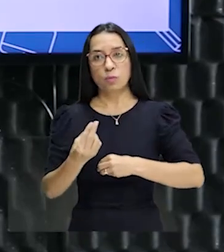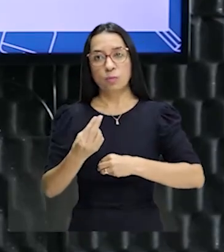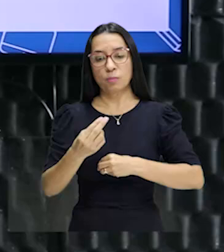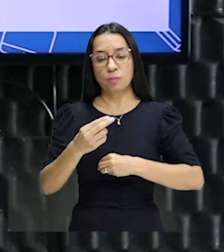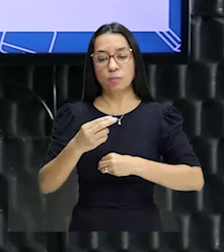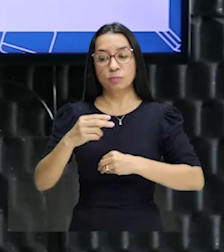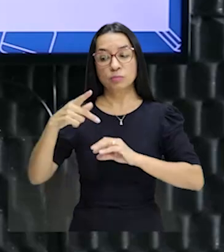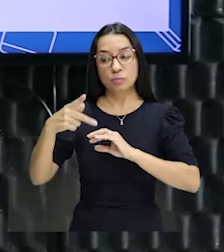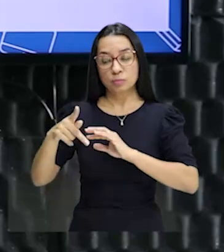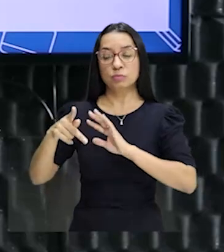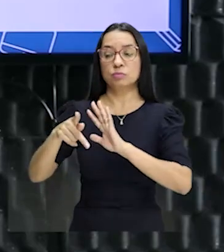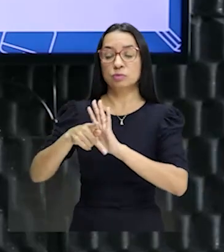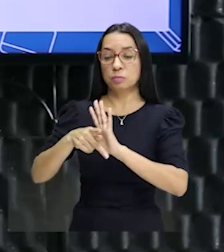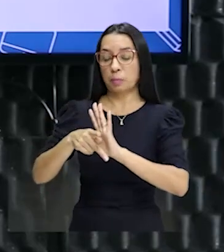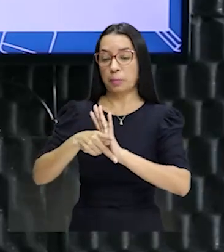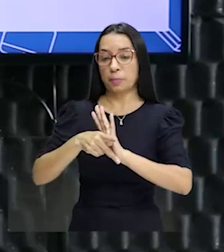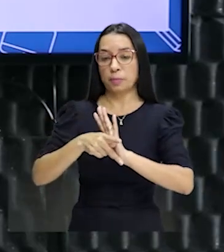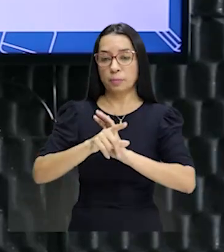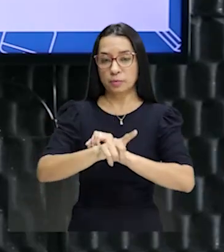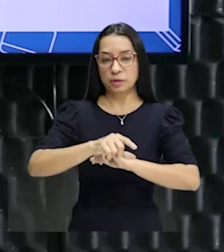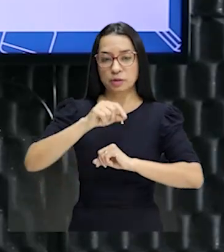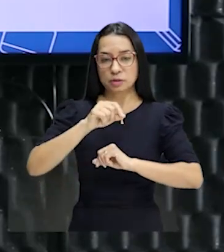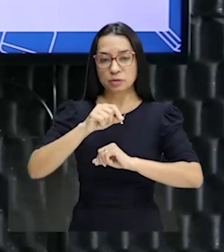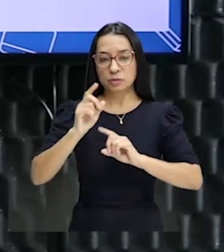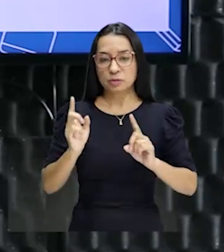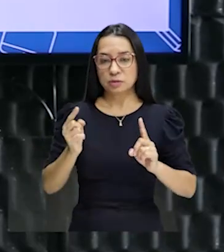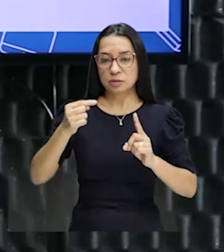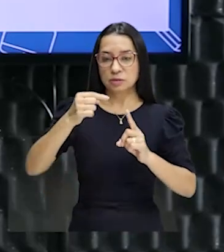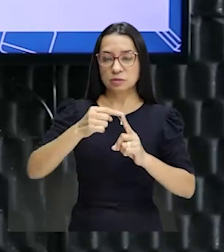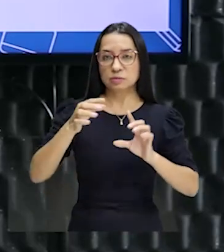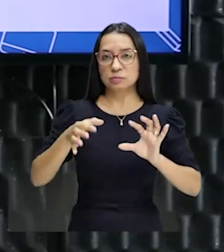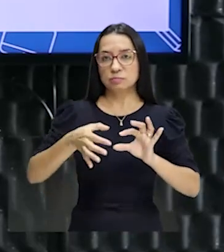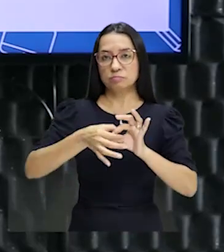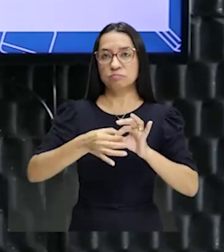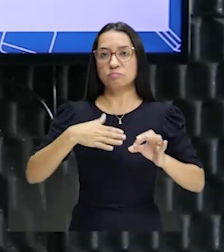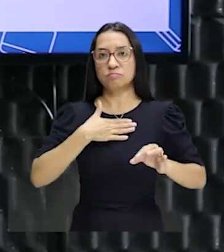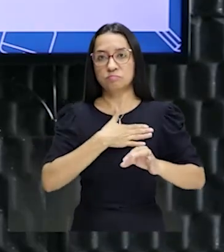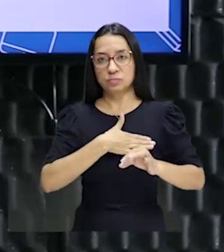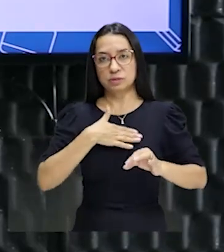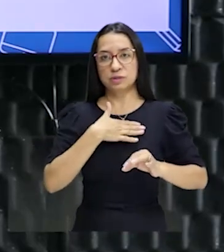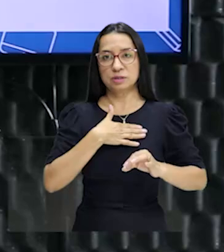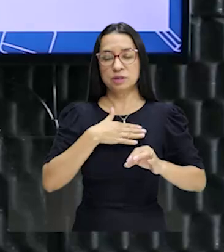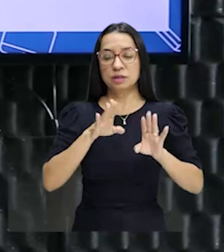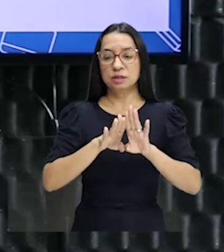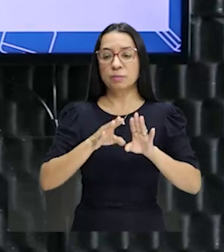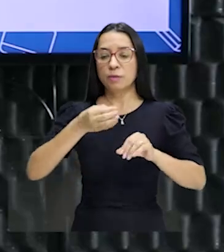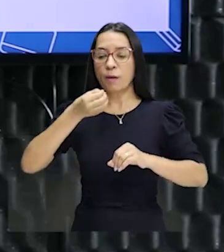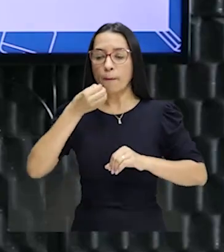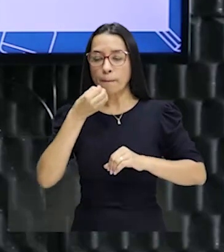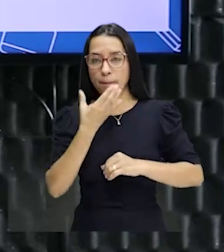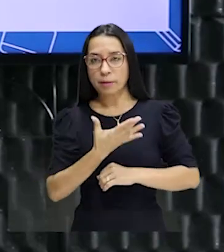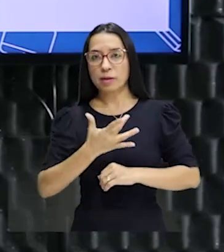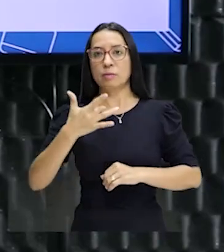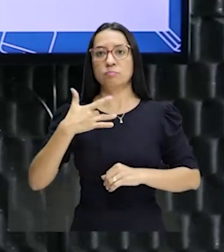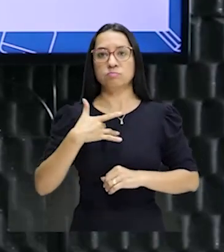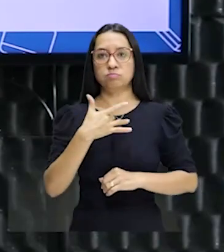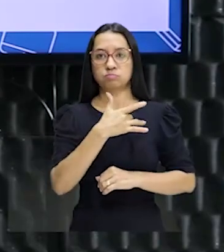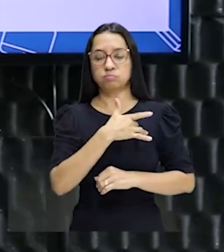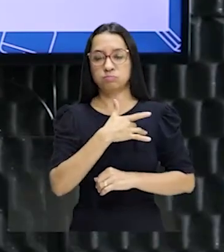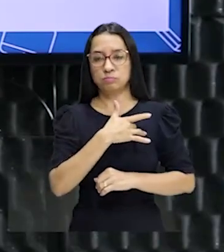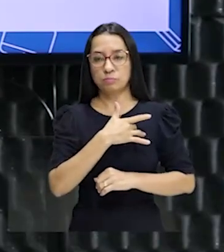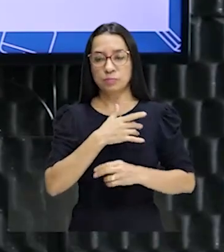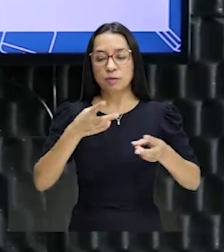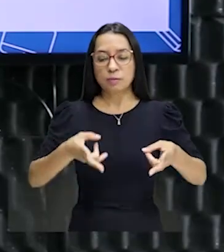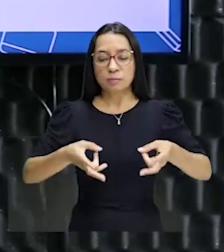suas escolhas estão diretamente associadas ao prazer e ao bem-estar. Então percebam que no